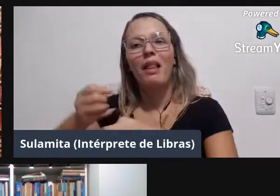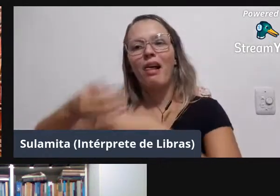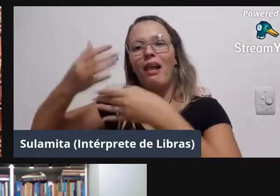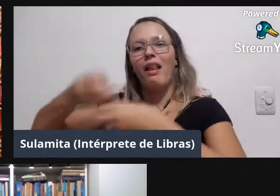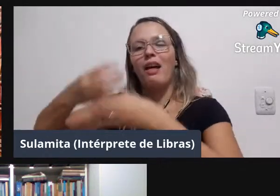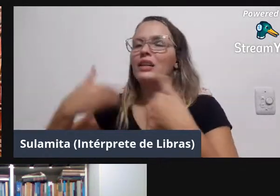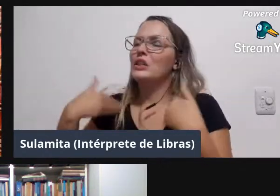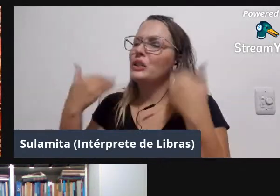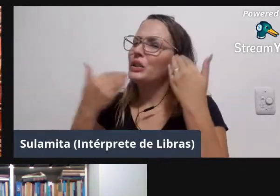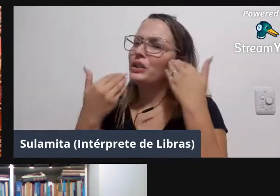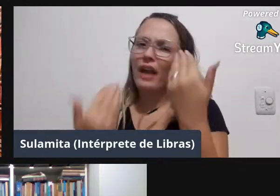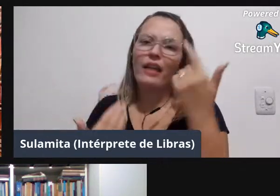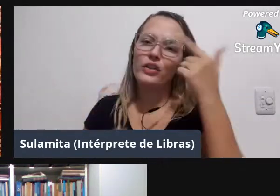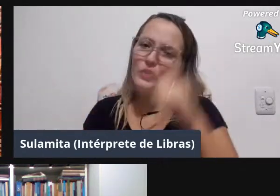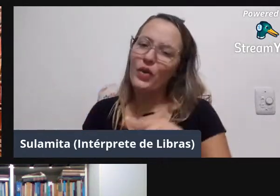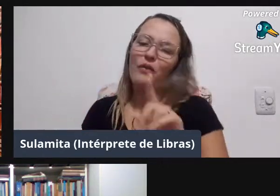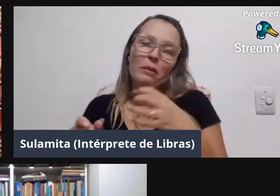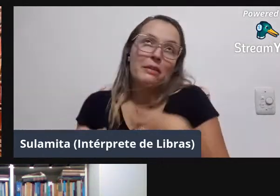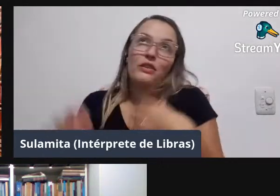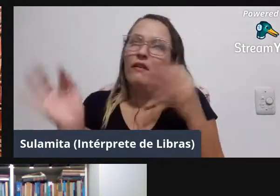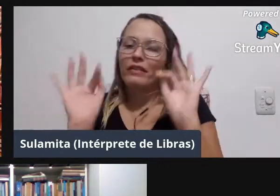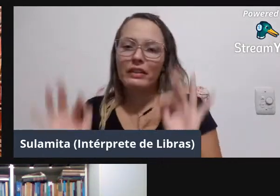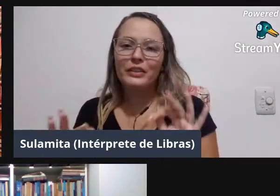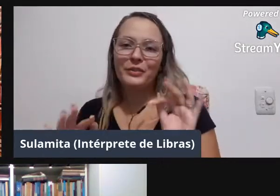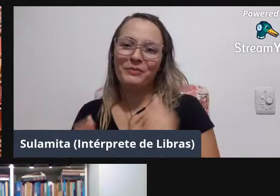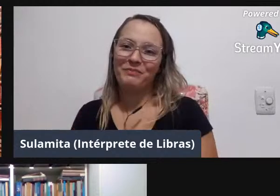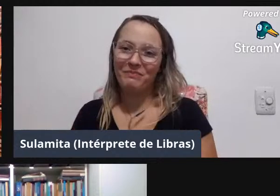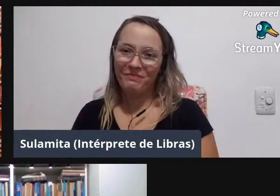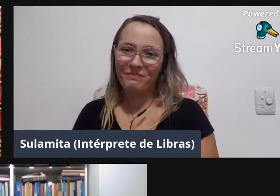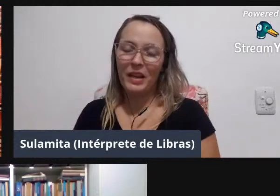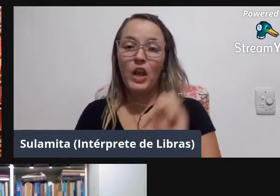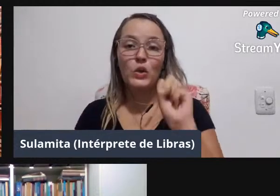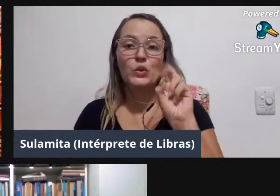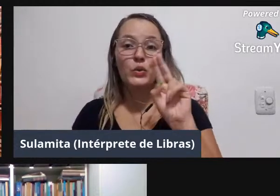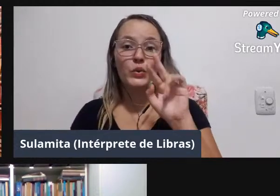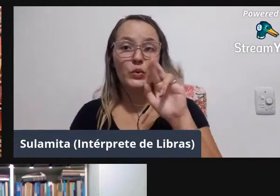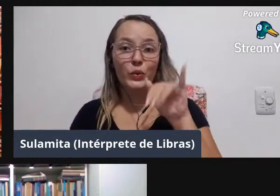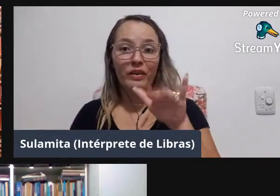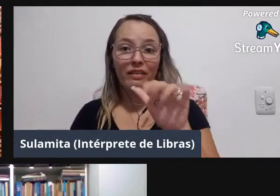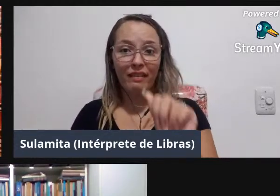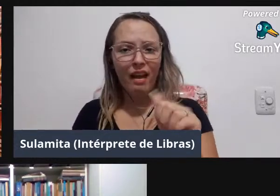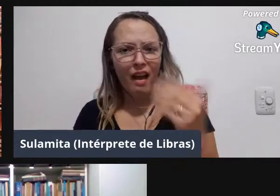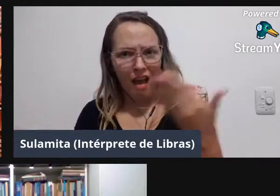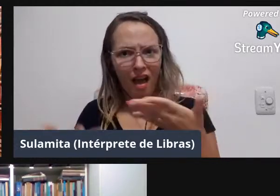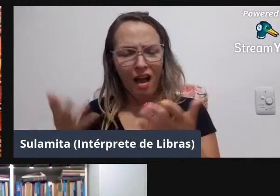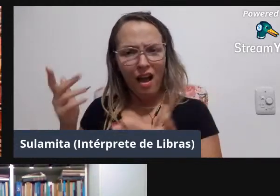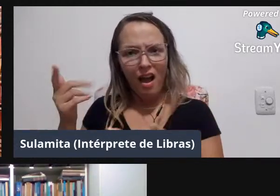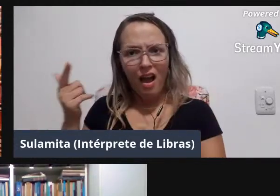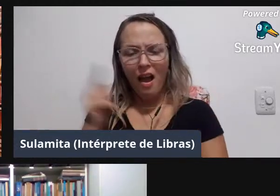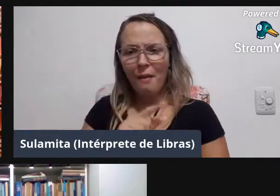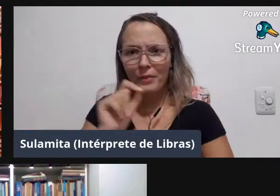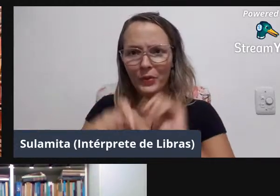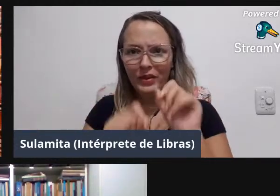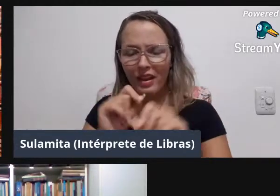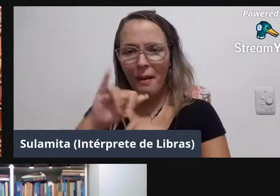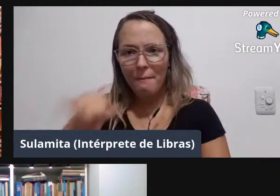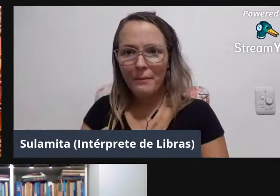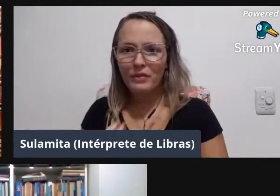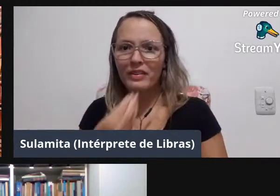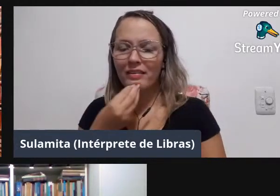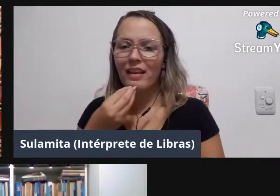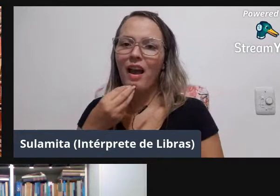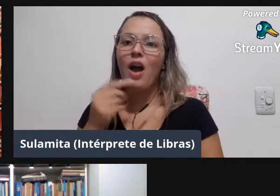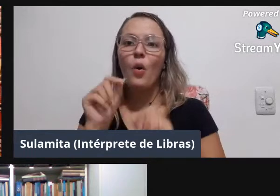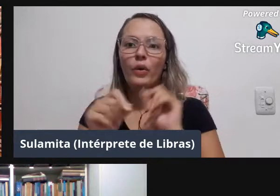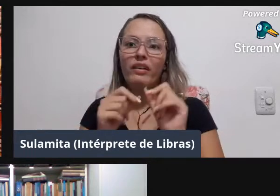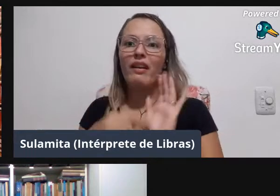alegria, foi muito bom, muito divertido. Súria, você não quer aproveitar que está ficando gravado aqui para fazer o convite do dossiê da Revista Brasileira? Acho que é legal,